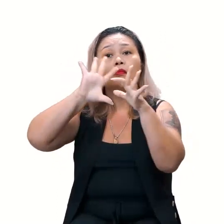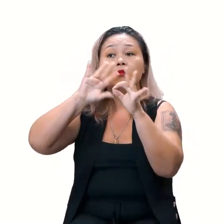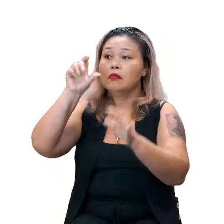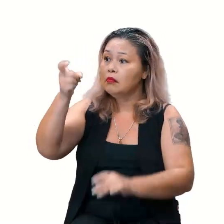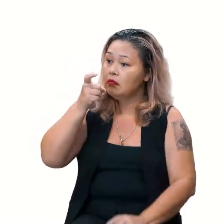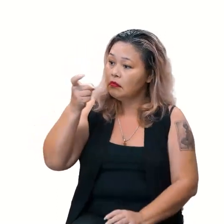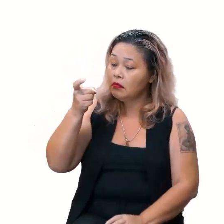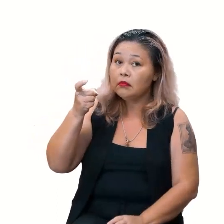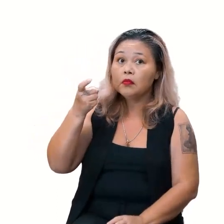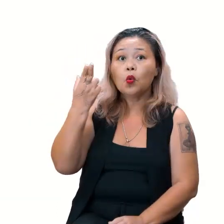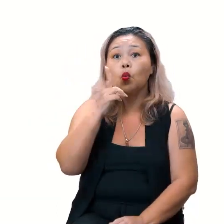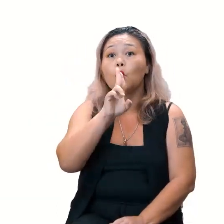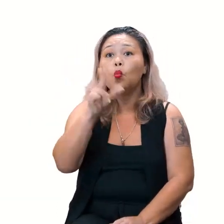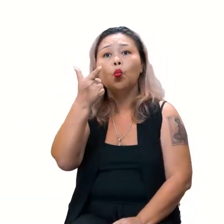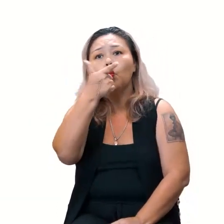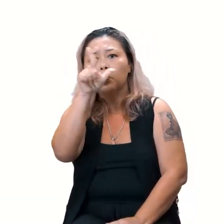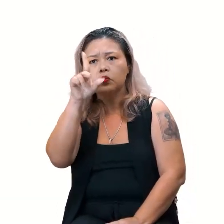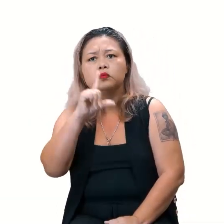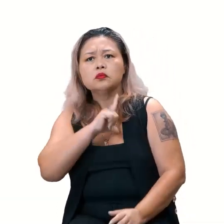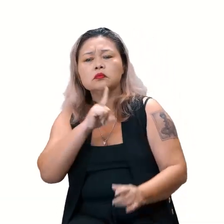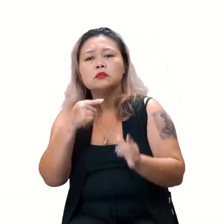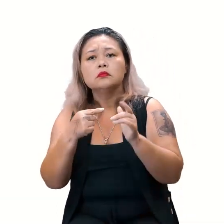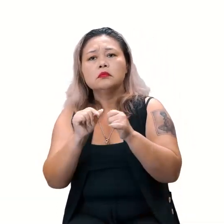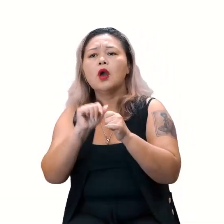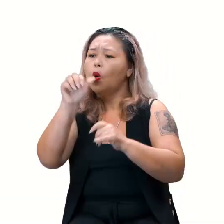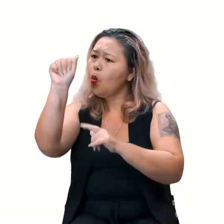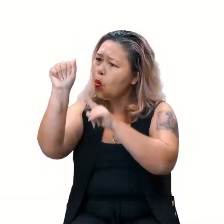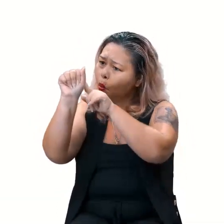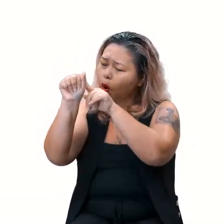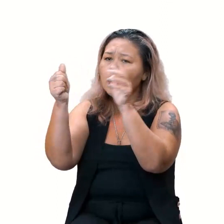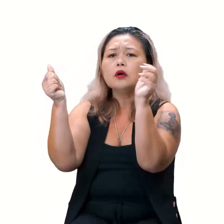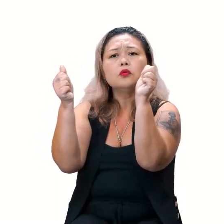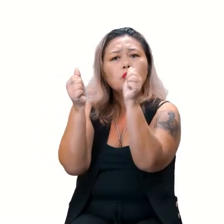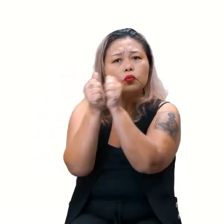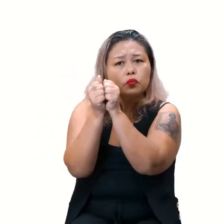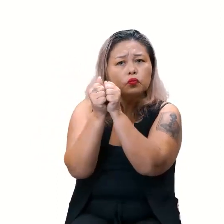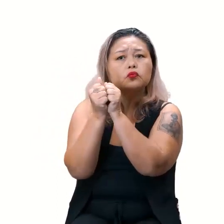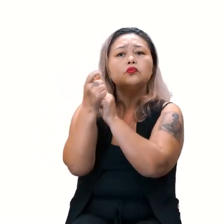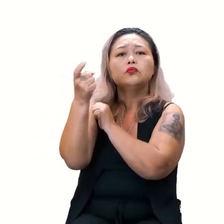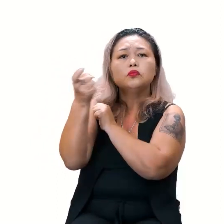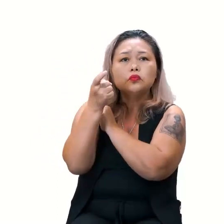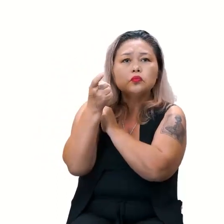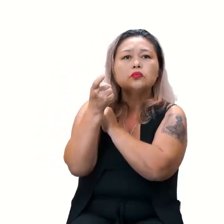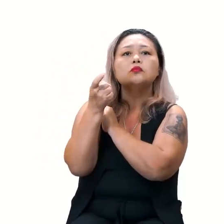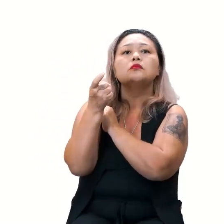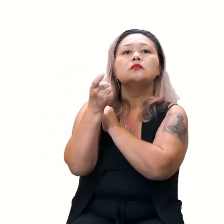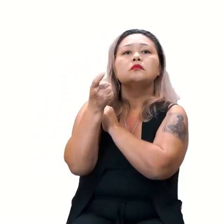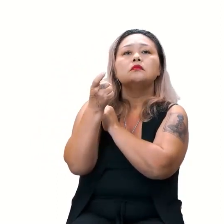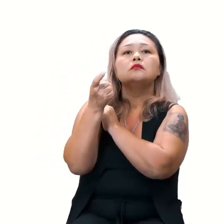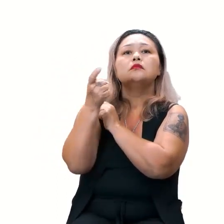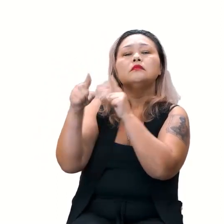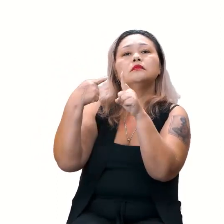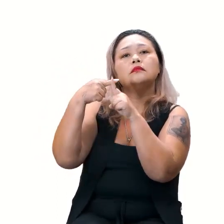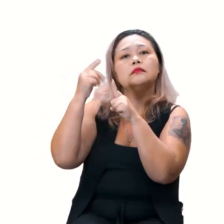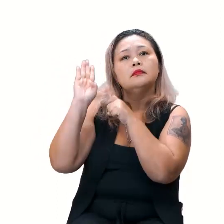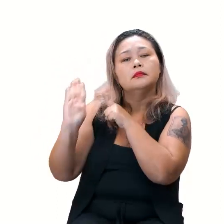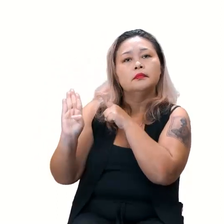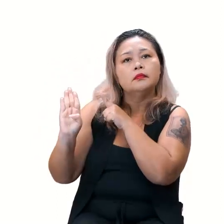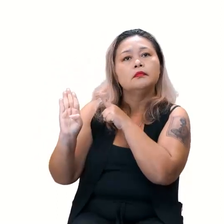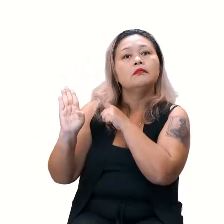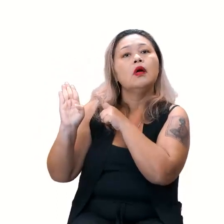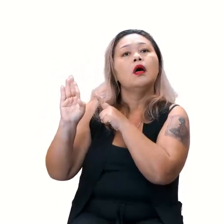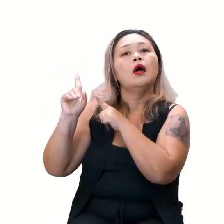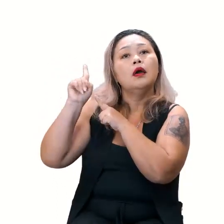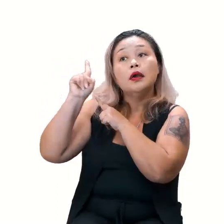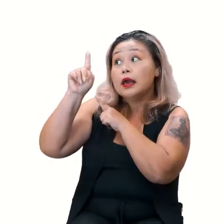tem uma outra função também? Aquele azinho que fica lá, f de x igual a ax mais b.